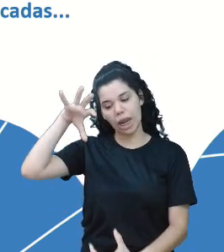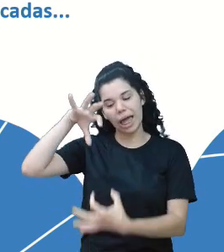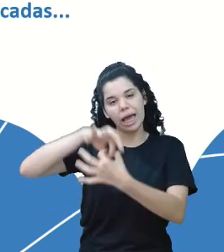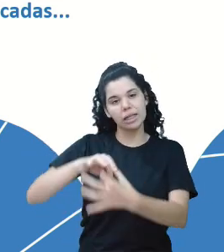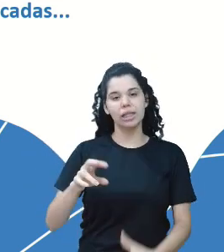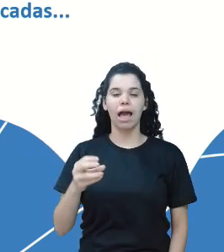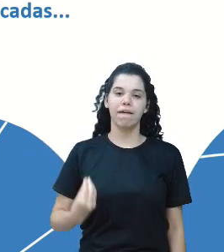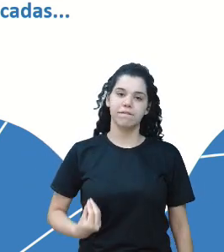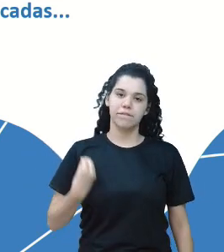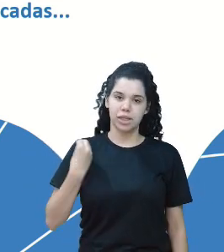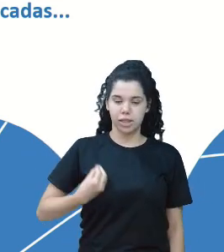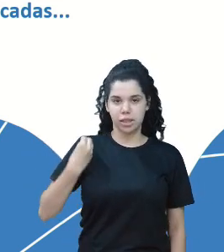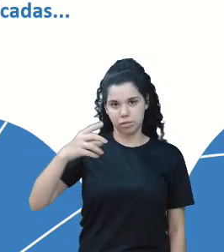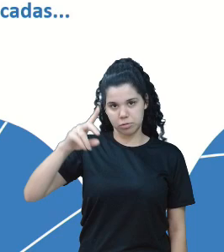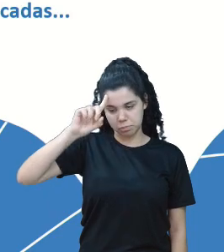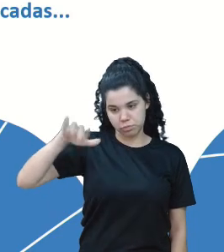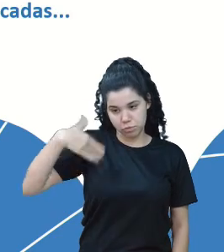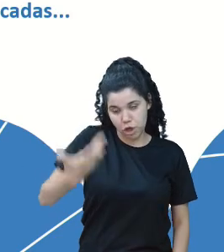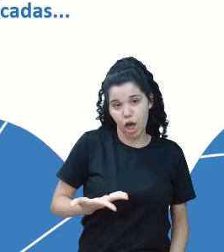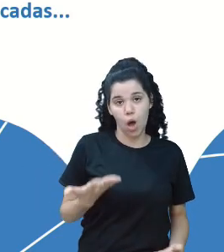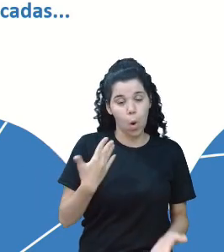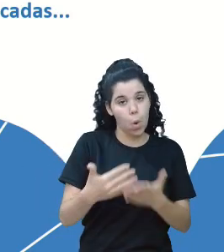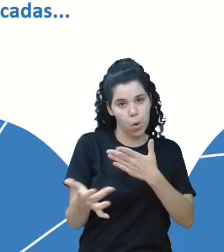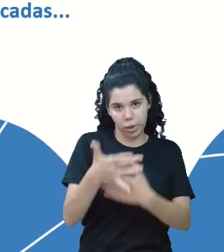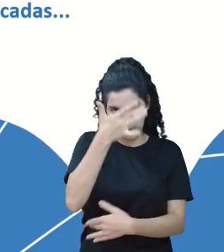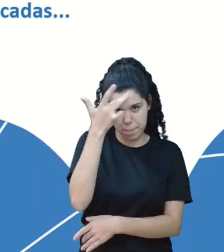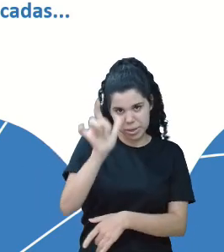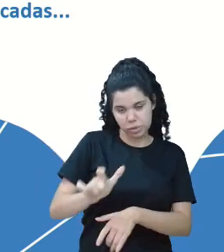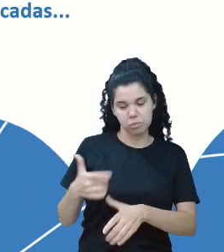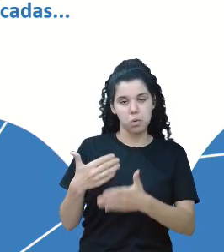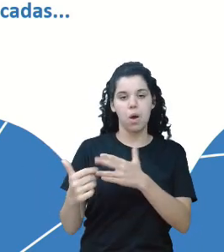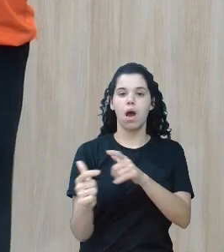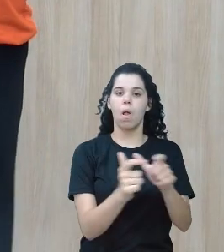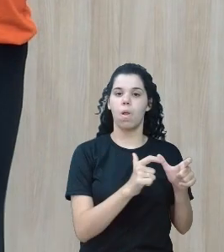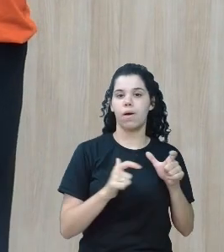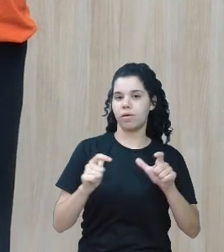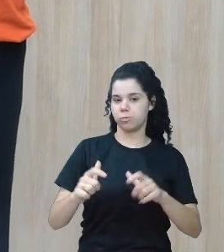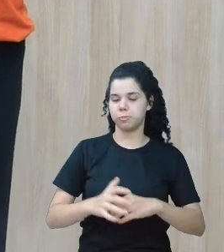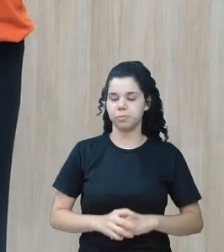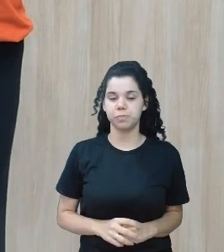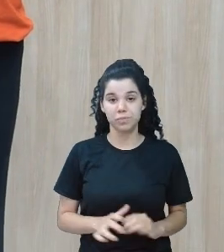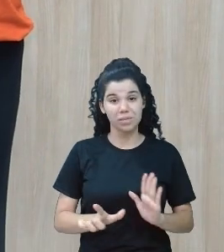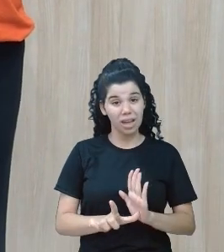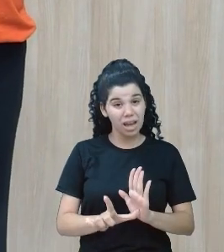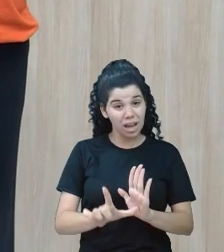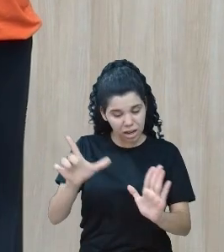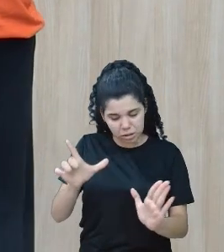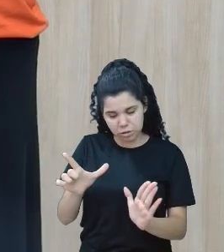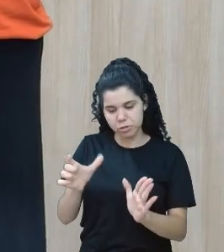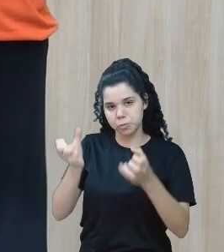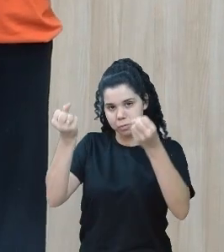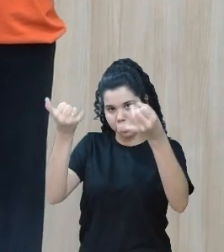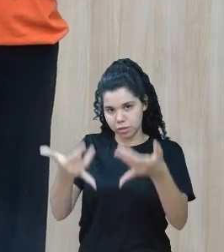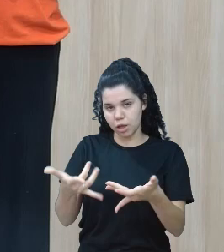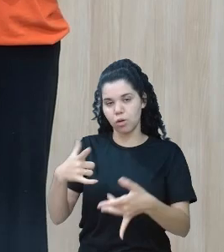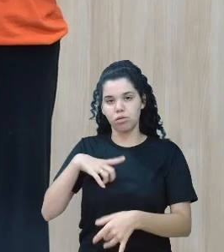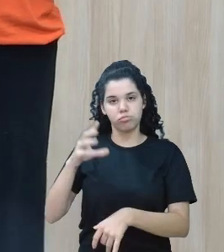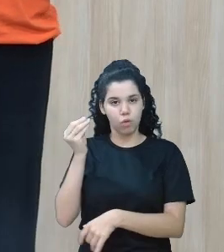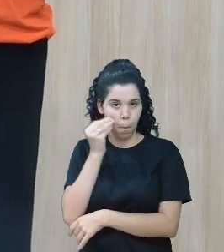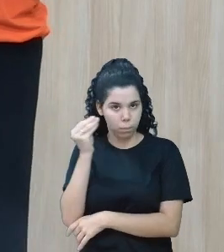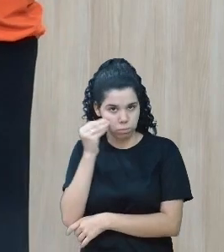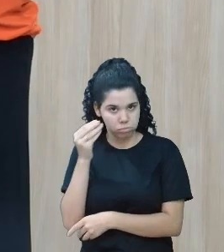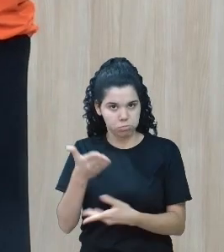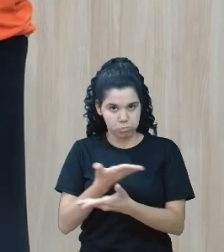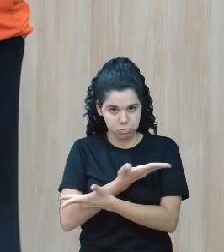qualquer pessoa em qualquer lugar. Antes de adentrarmos a questão, eu queria fazer uma observação para vocês. É